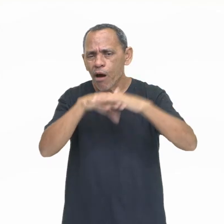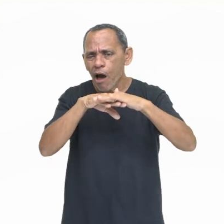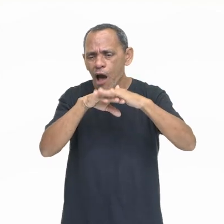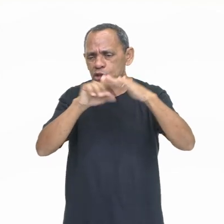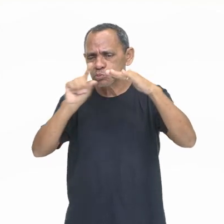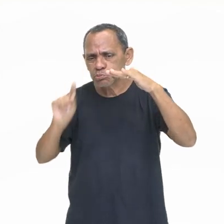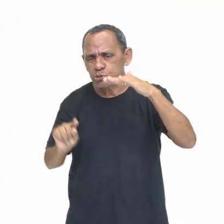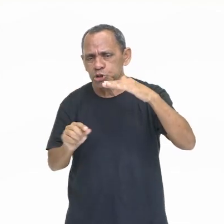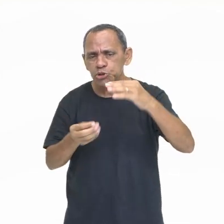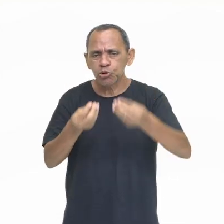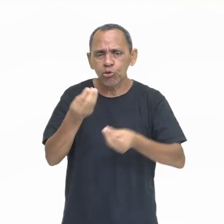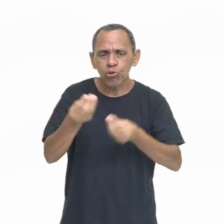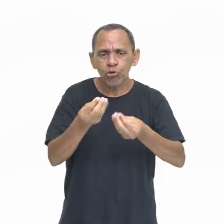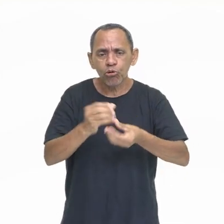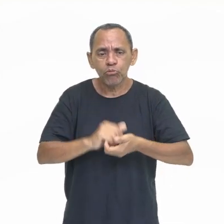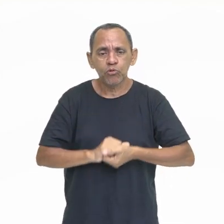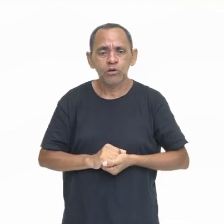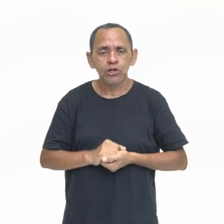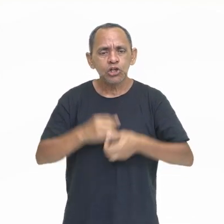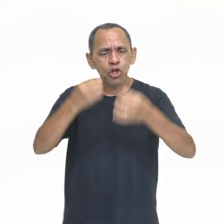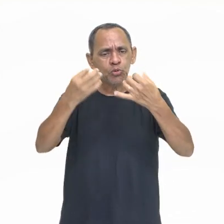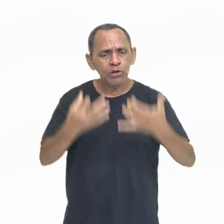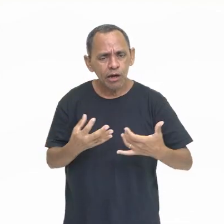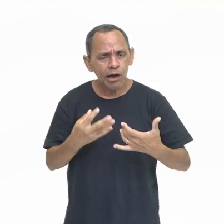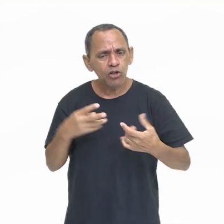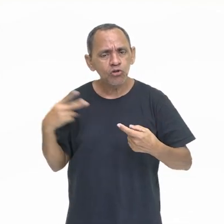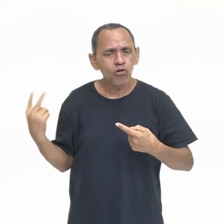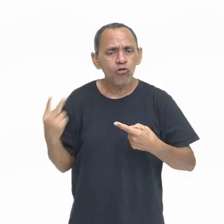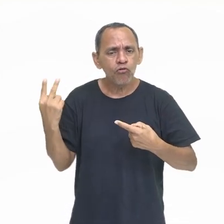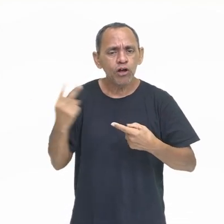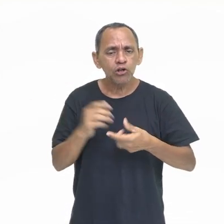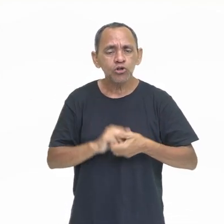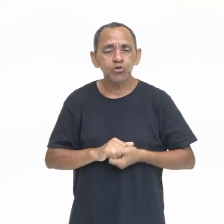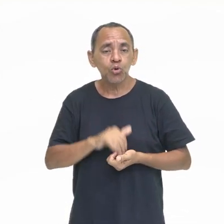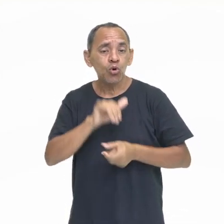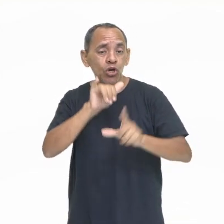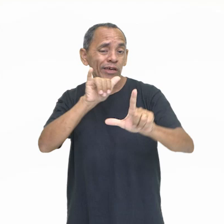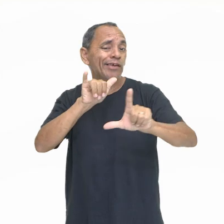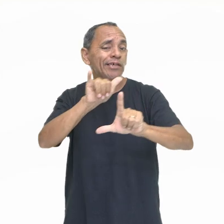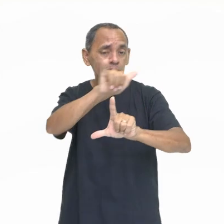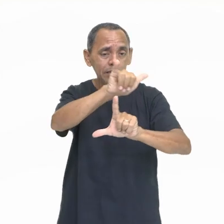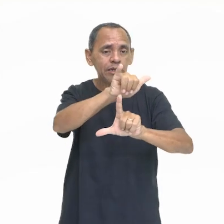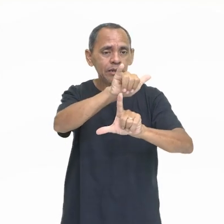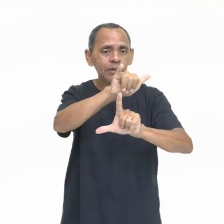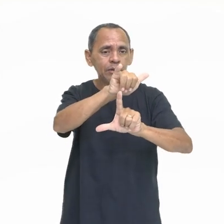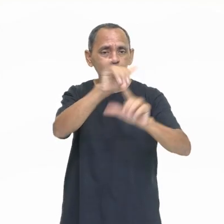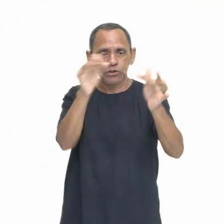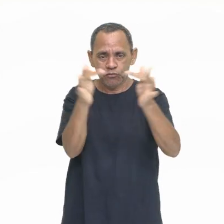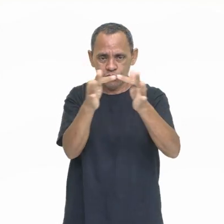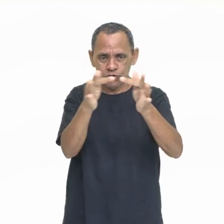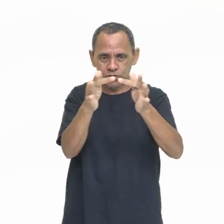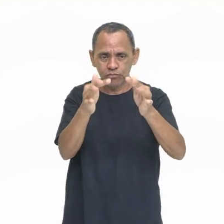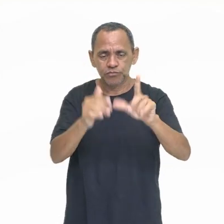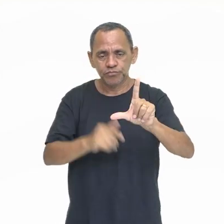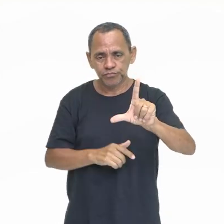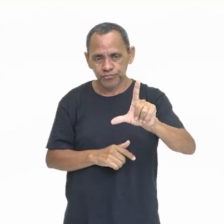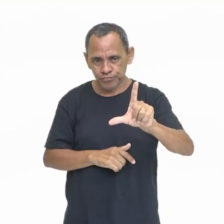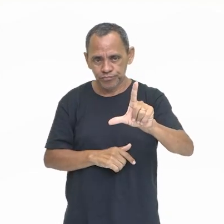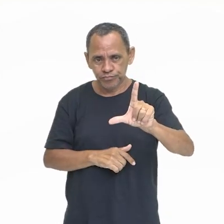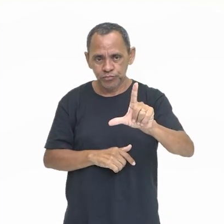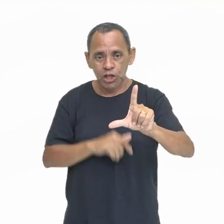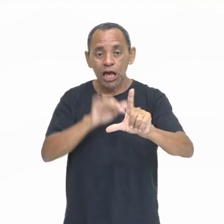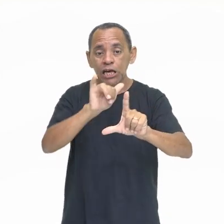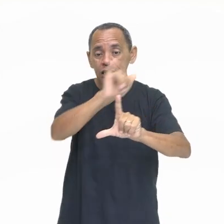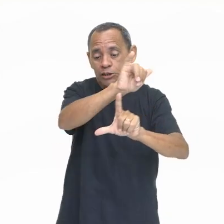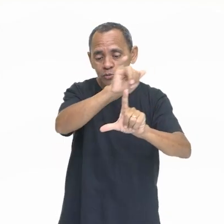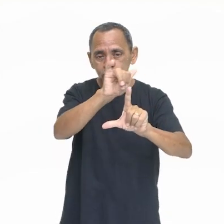valor mínimo, nós estamos falando exatamente do valor do y da função, pessoal. Olha só,